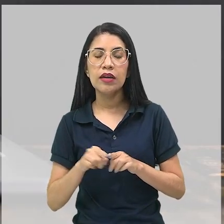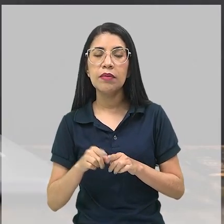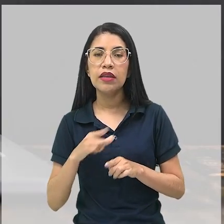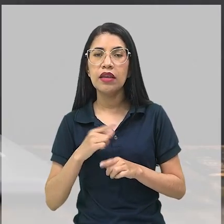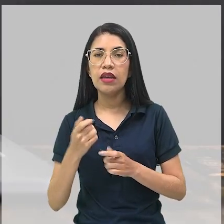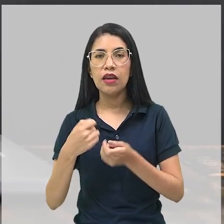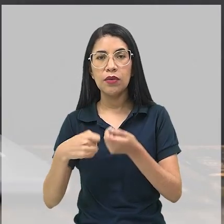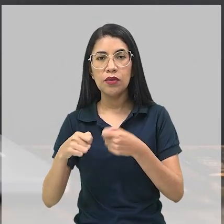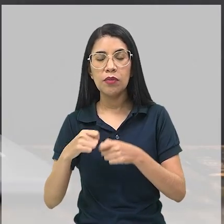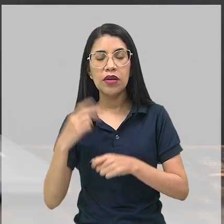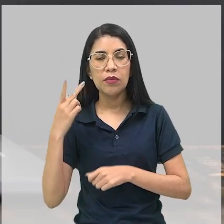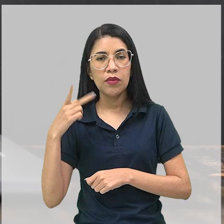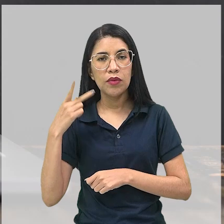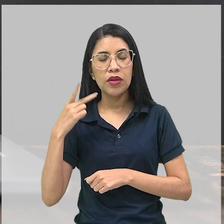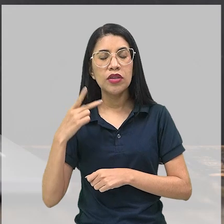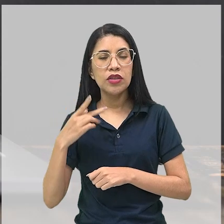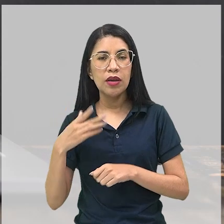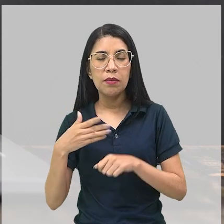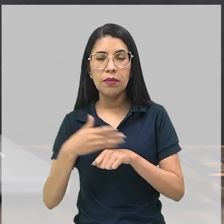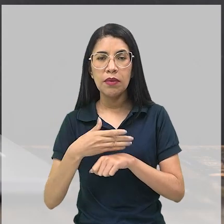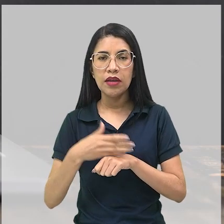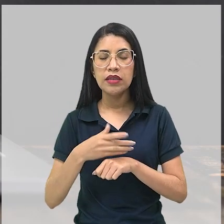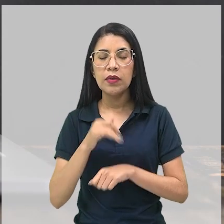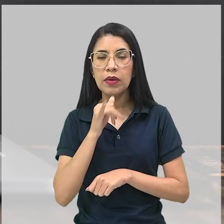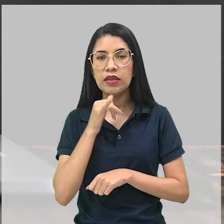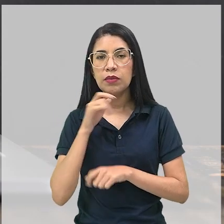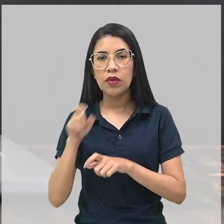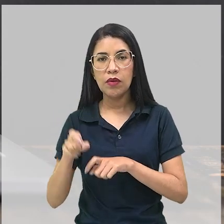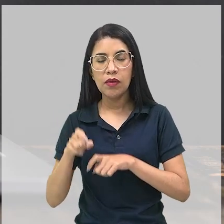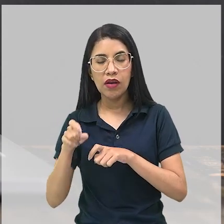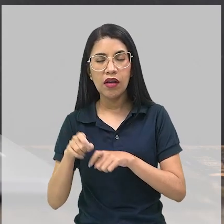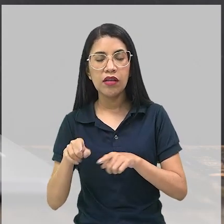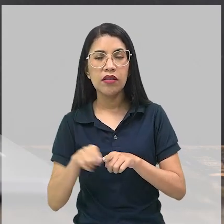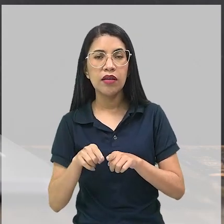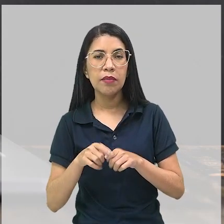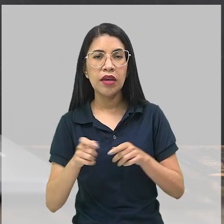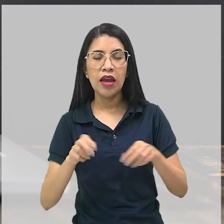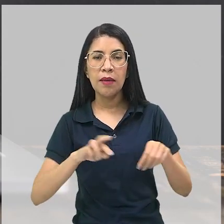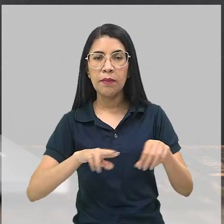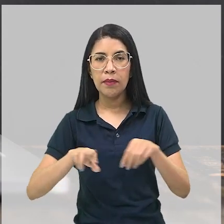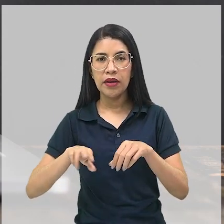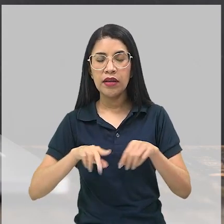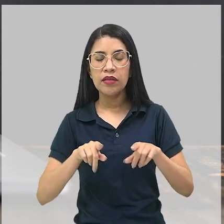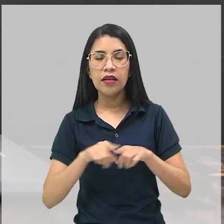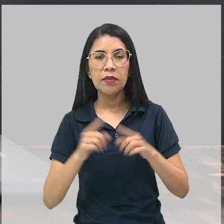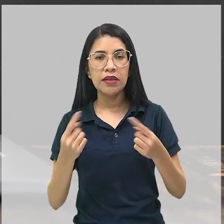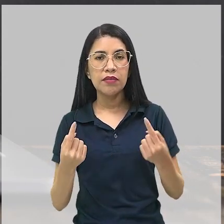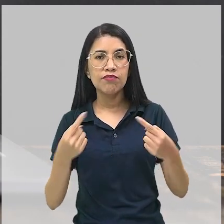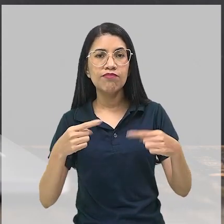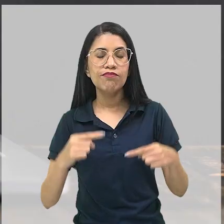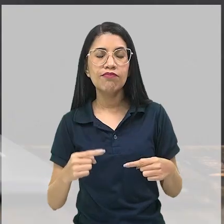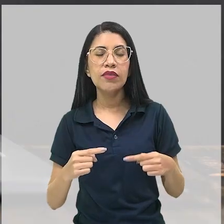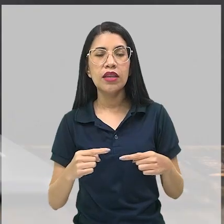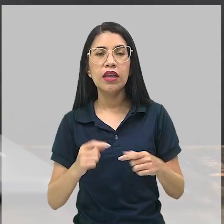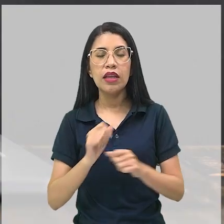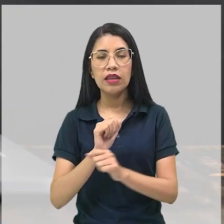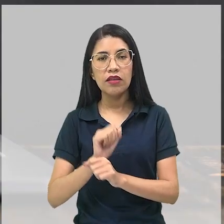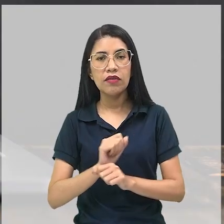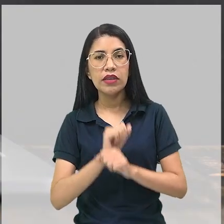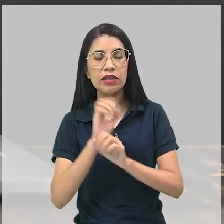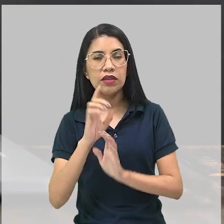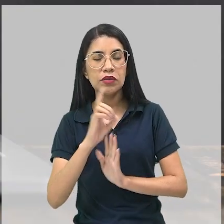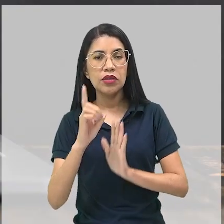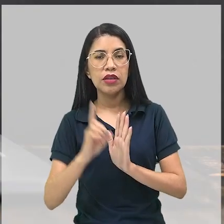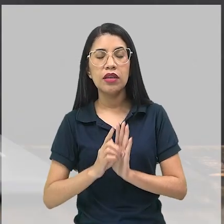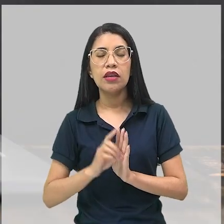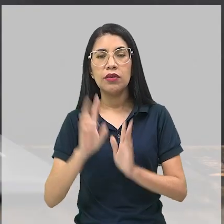e políticas poderosas como o agronegócio e a mineração muitas vezes entram em conflito com as ações de defesa dos direitos